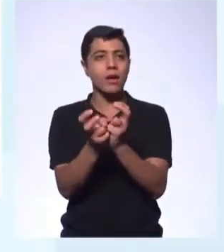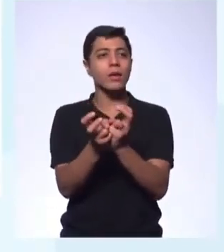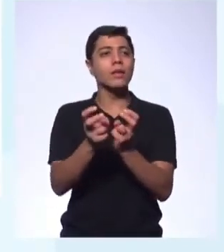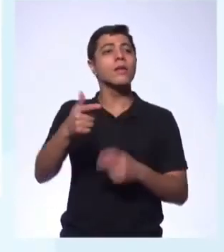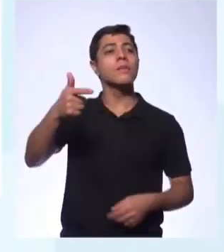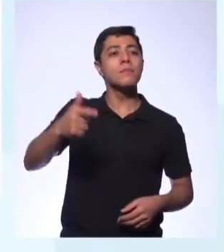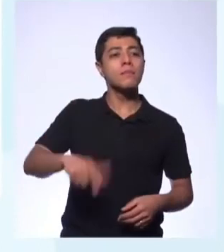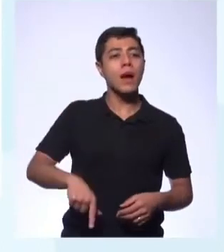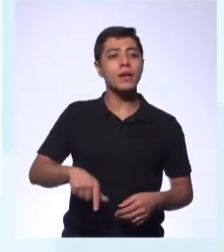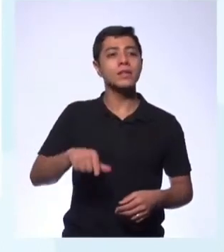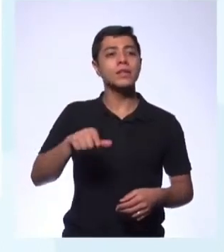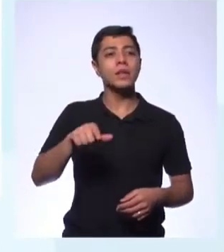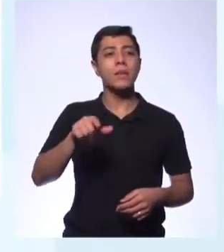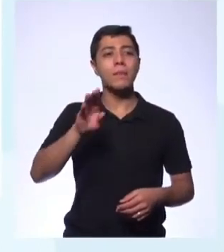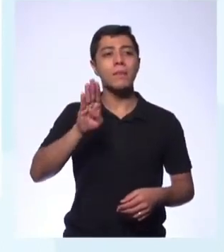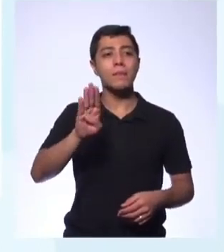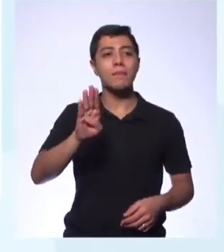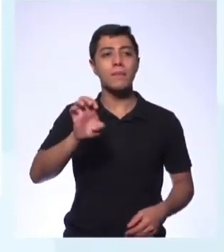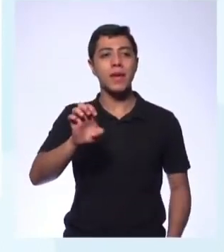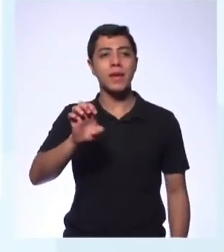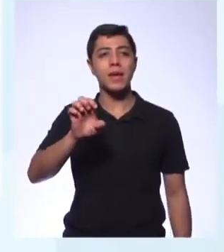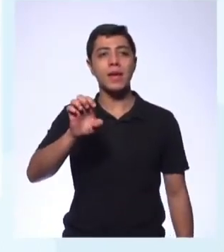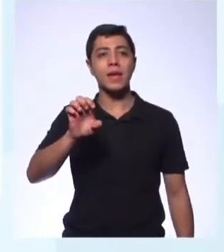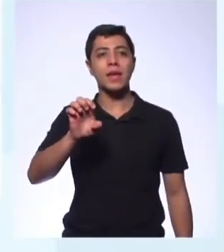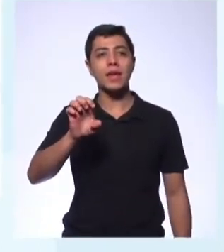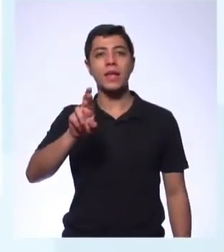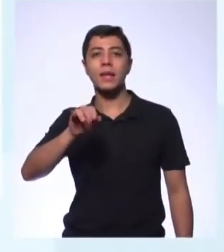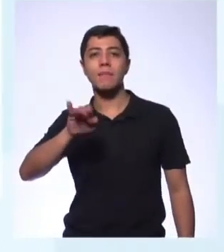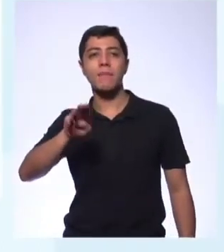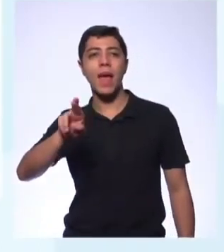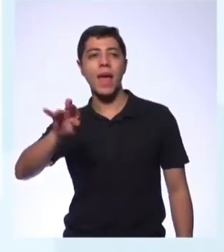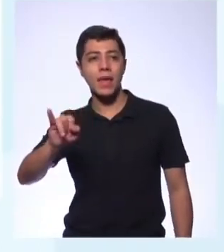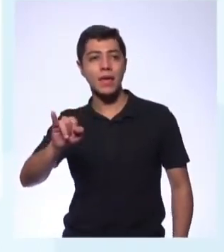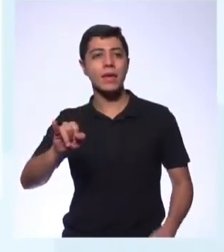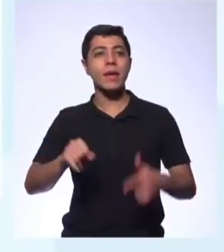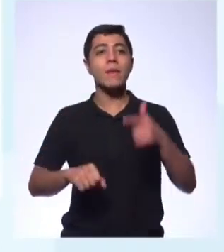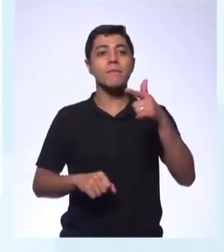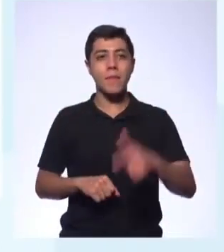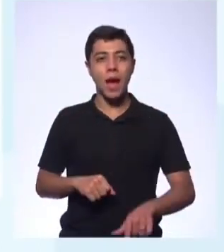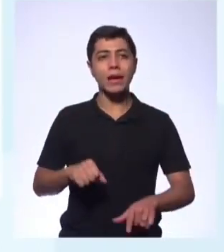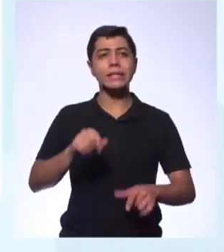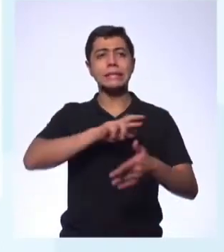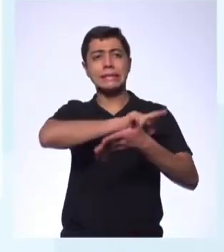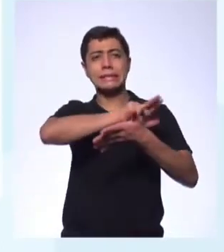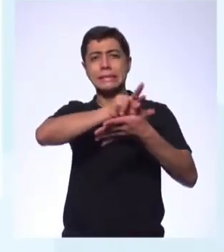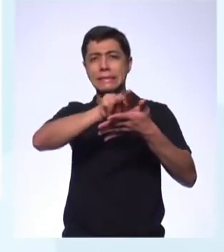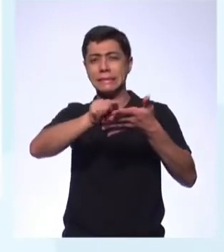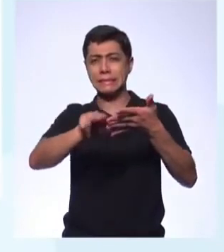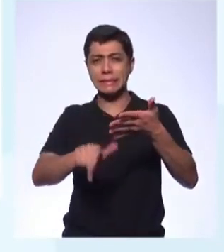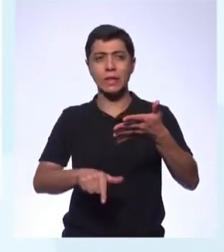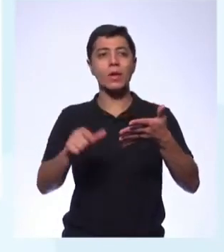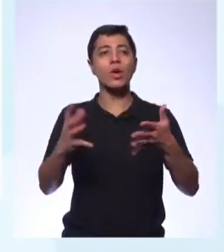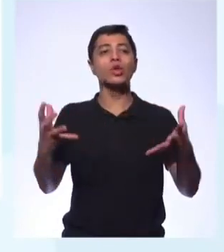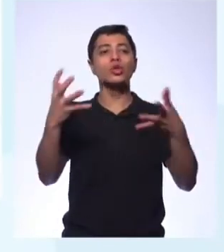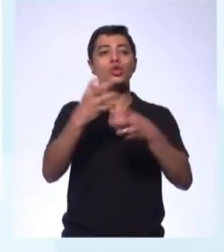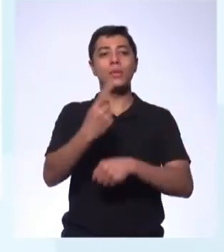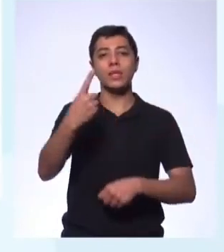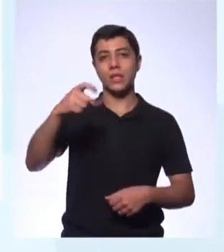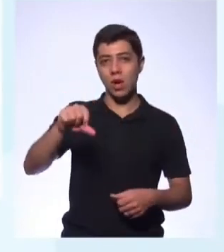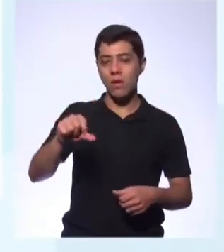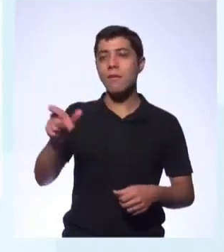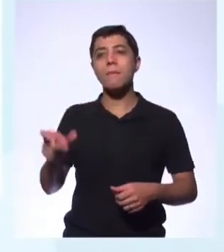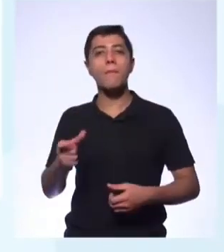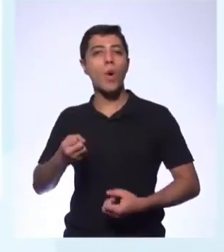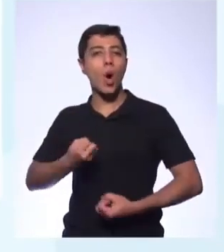o beriberi, o cortiço, a conferência, o veículo, o engraxate, o carcamano, o poeta, a morte e